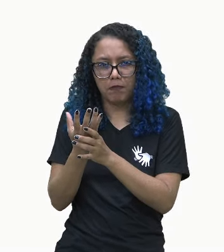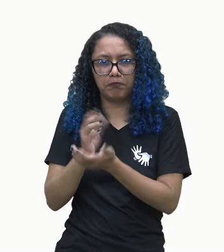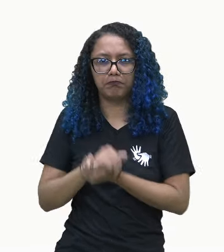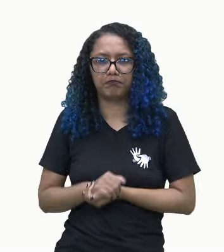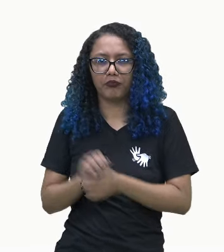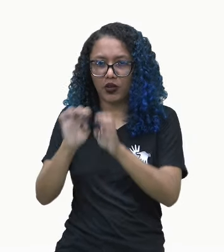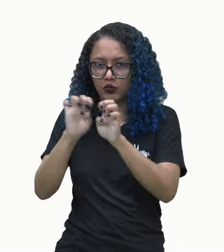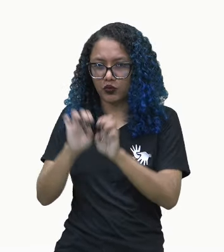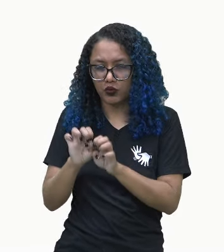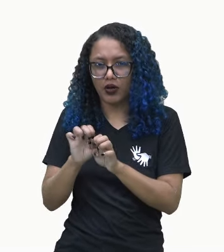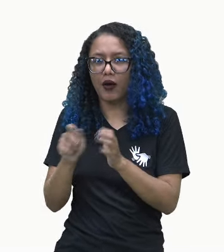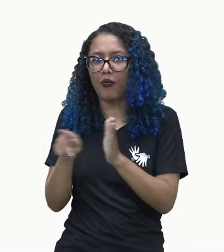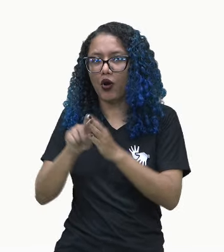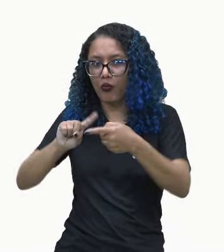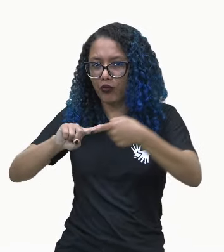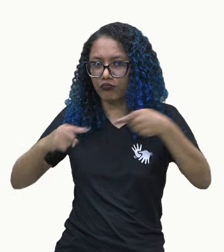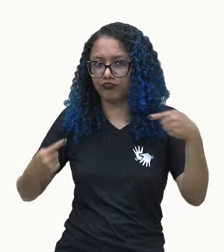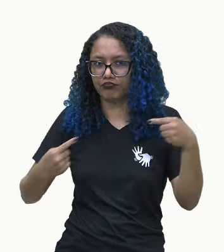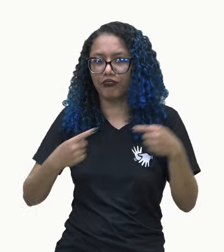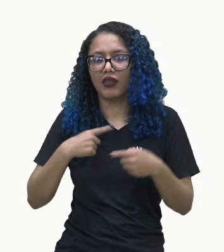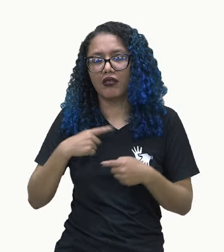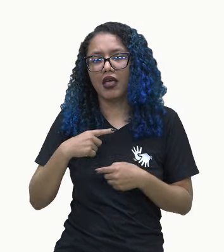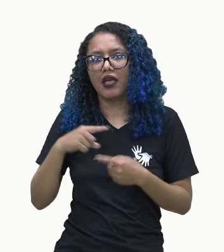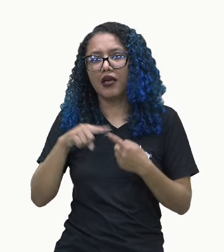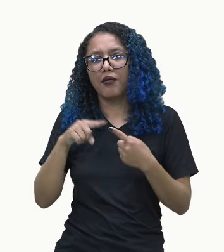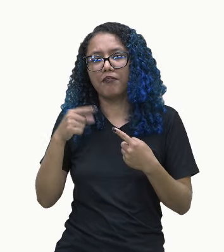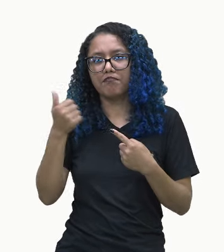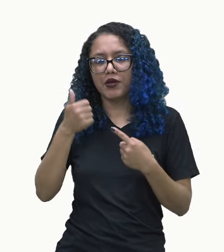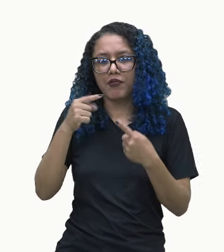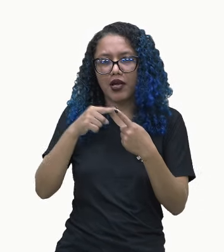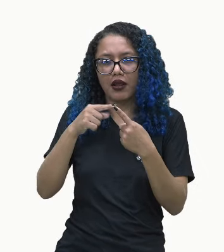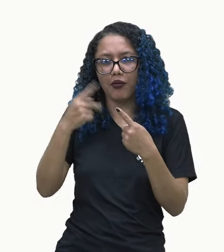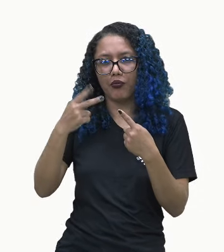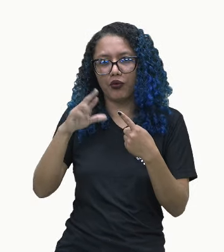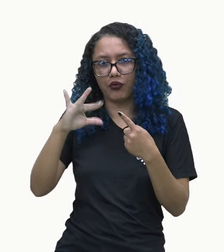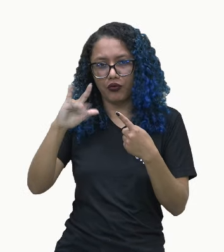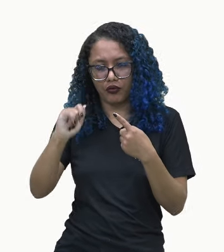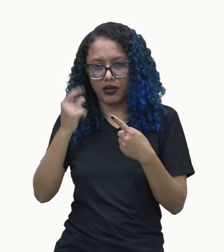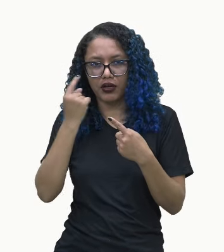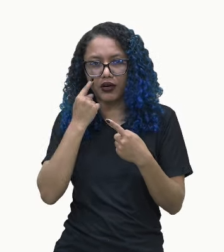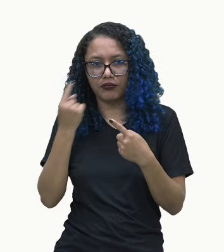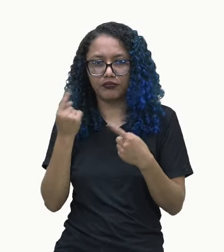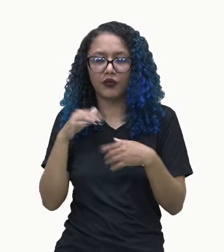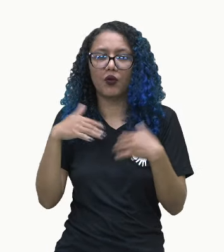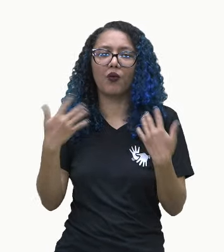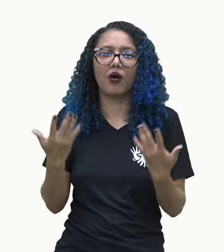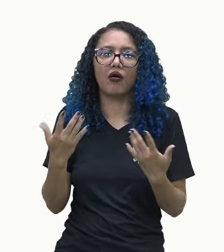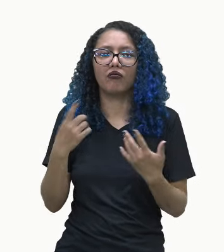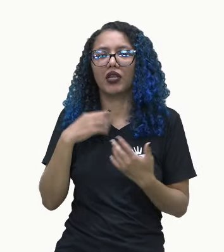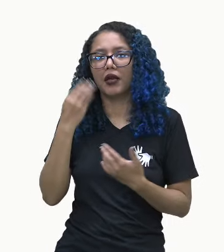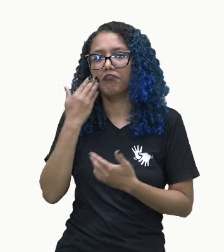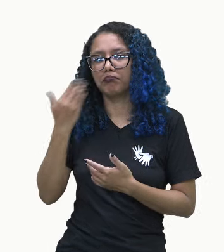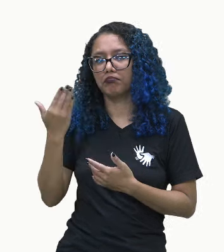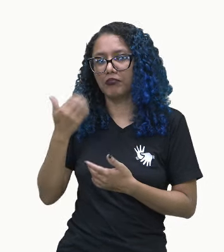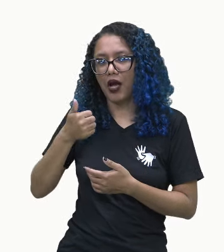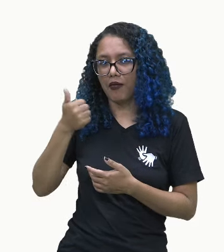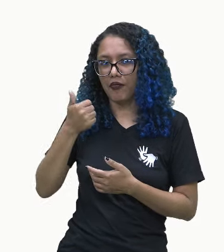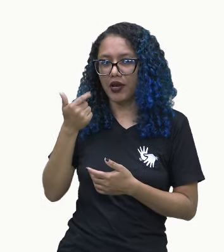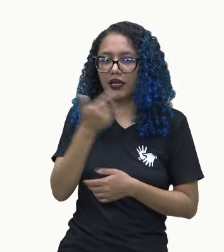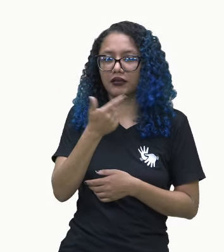ali aquelas que são chamadas púricas, bases nitrogenadas púricas, formadas pela adenina e